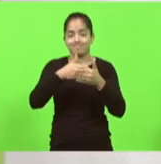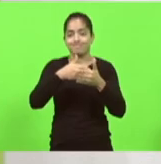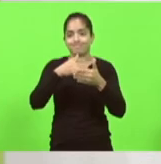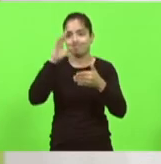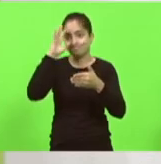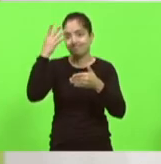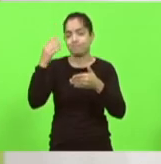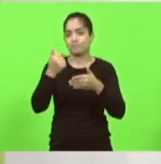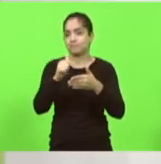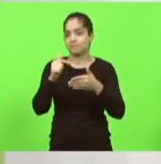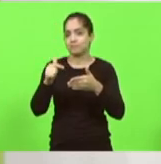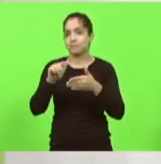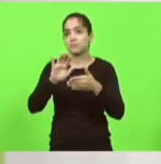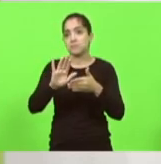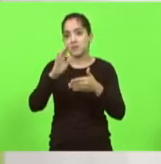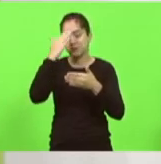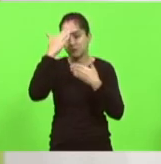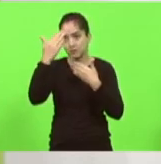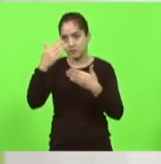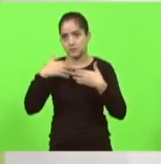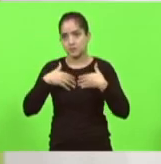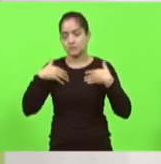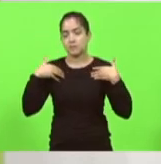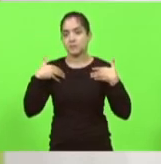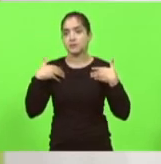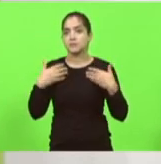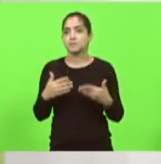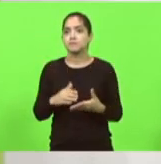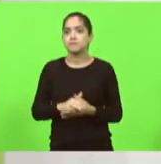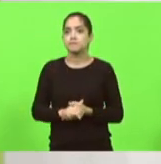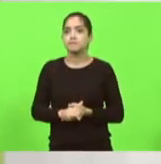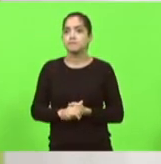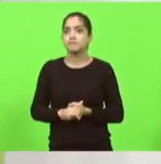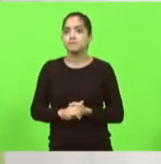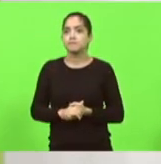Então, eu agradeço imensamente essa homenagem e as palavras dos deputados. Muito obrigado.